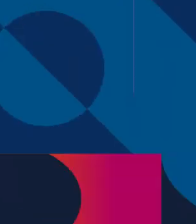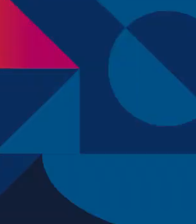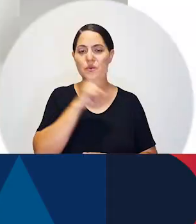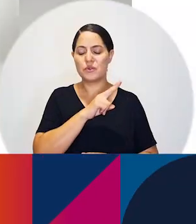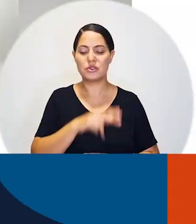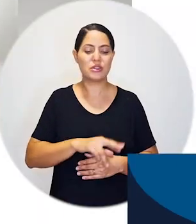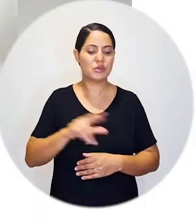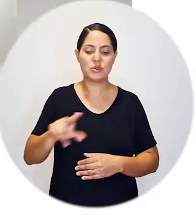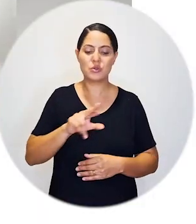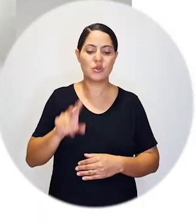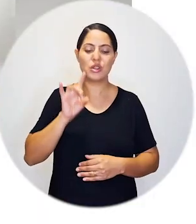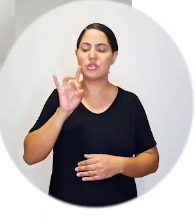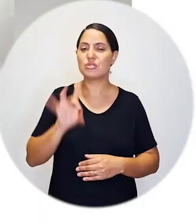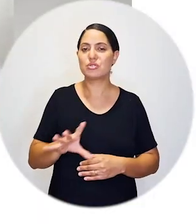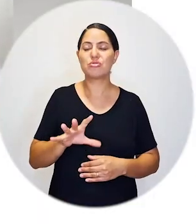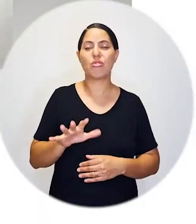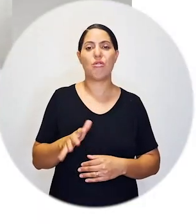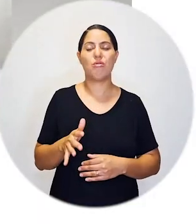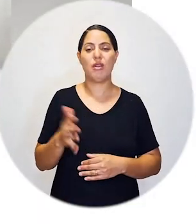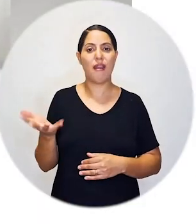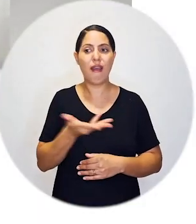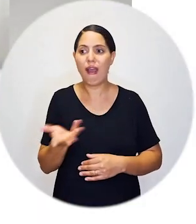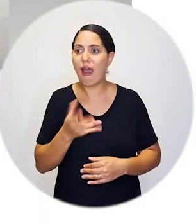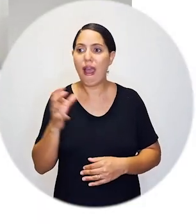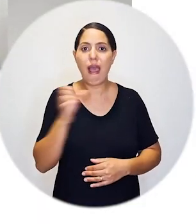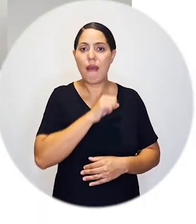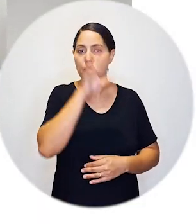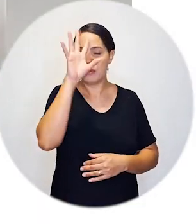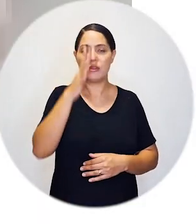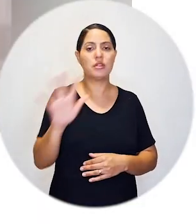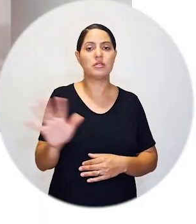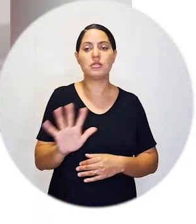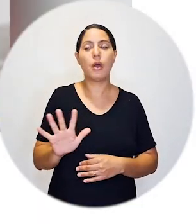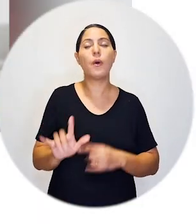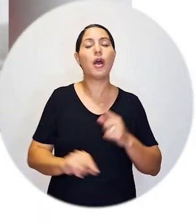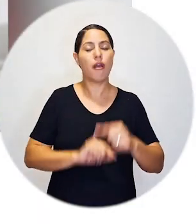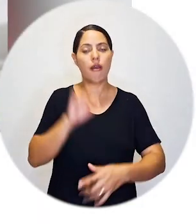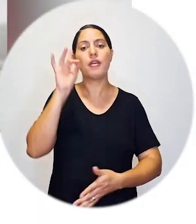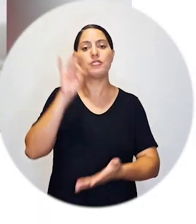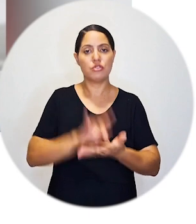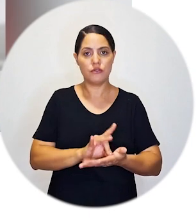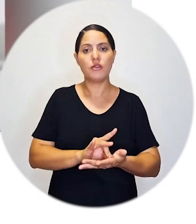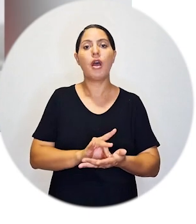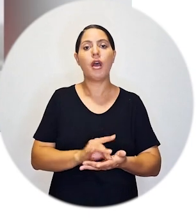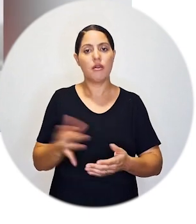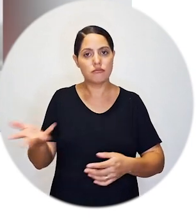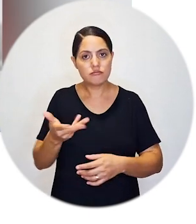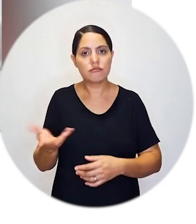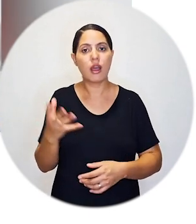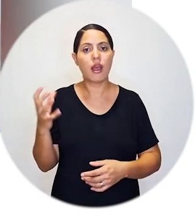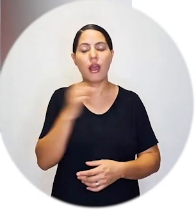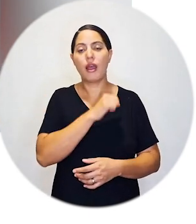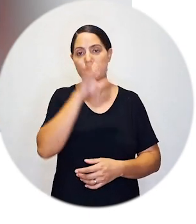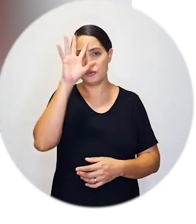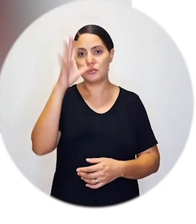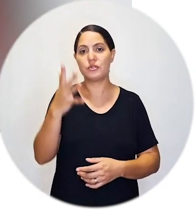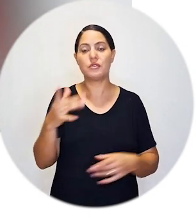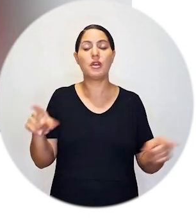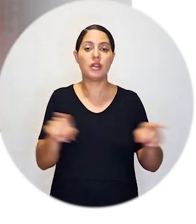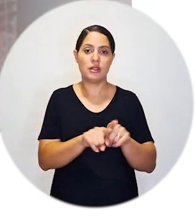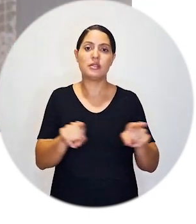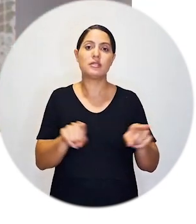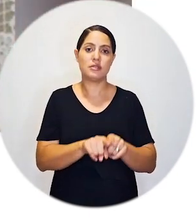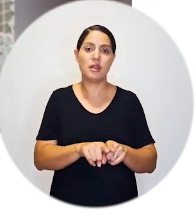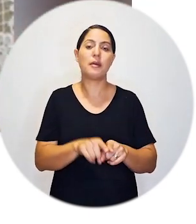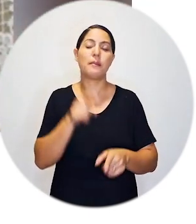urgente. Não é só a pressa, é a pressa e a certeza de que está dando uma decisão coerente, com base no que